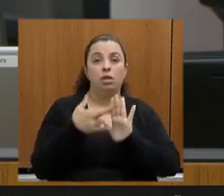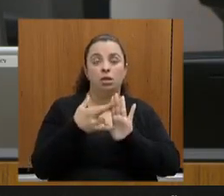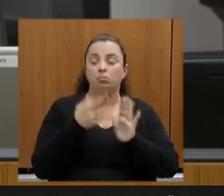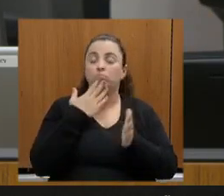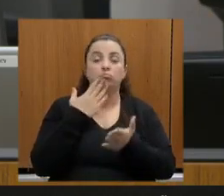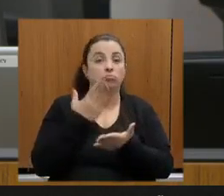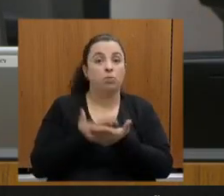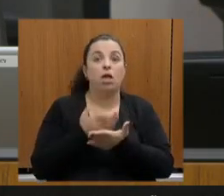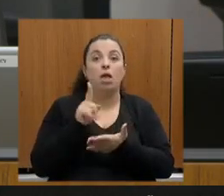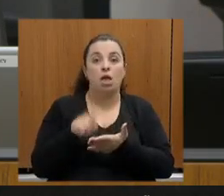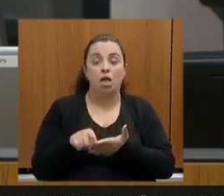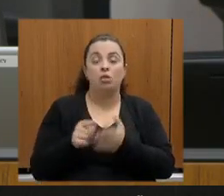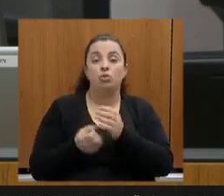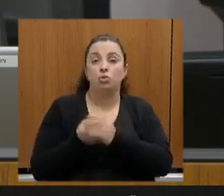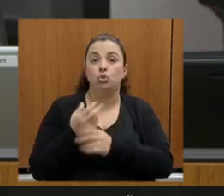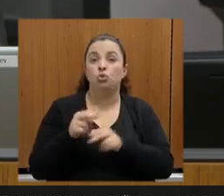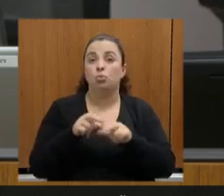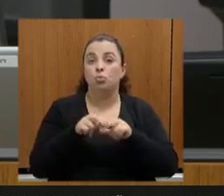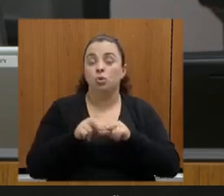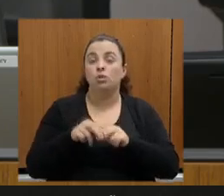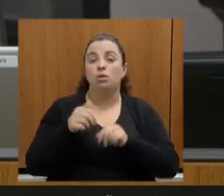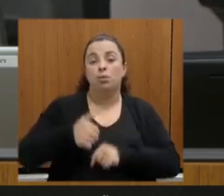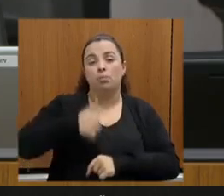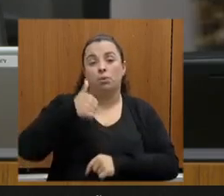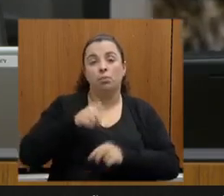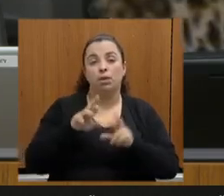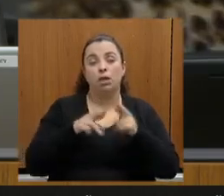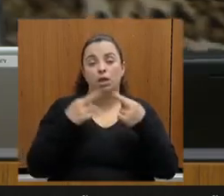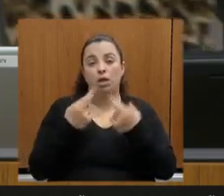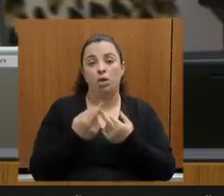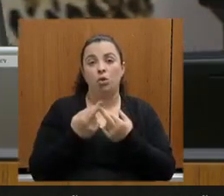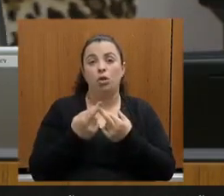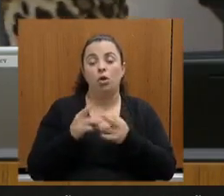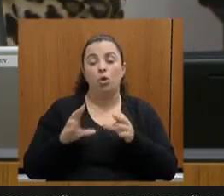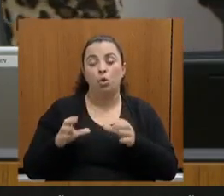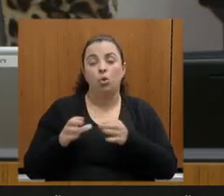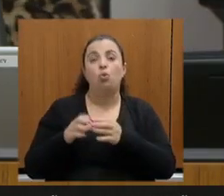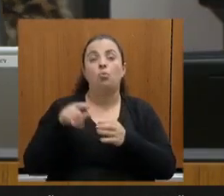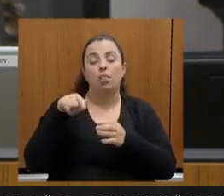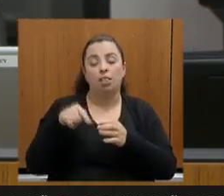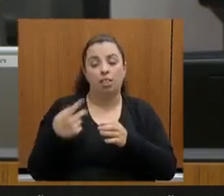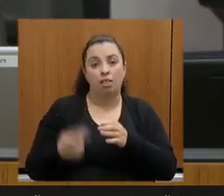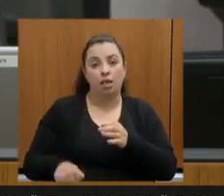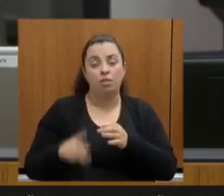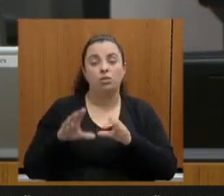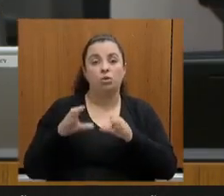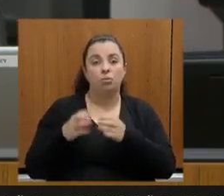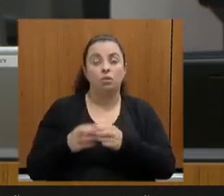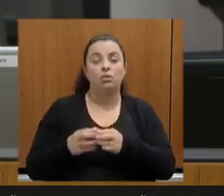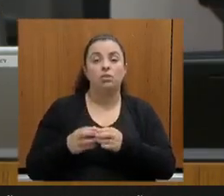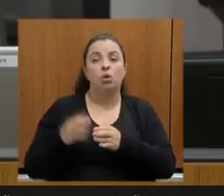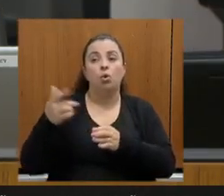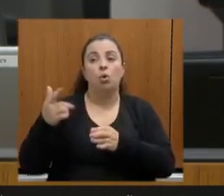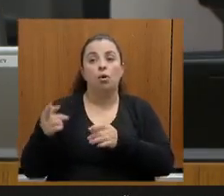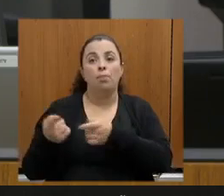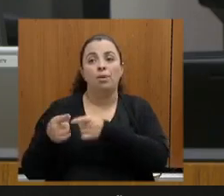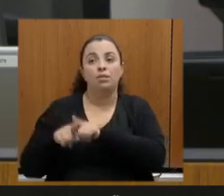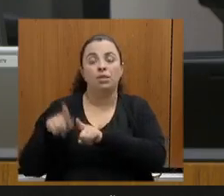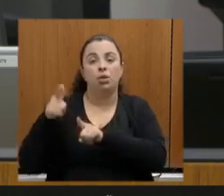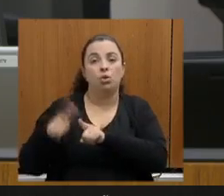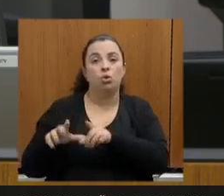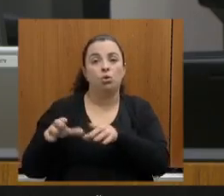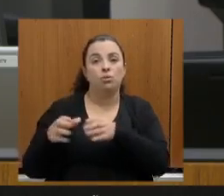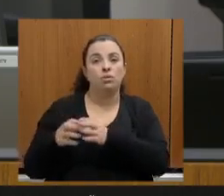das discussões realizadas na primeira reunião conjunta desta comissão com a comissão extraordinária